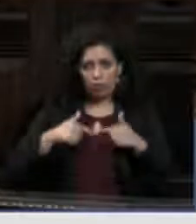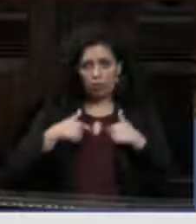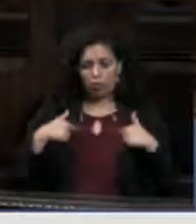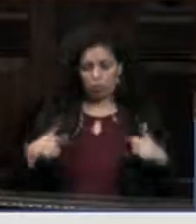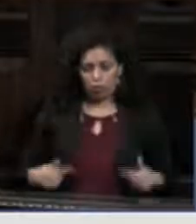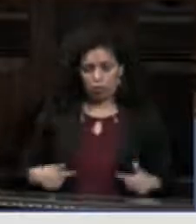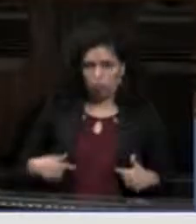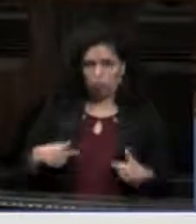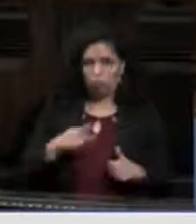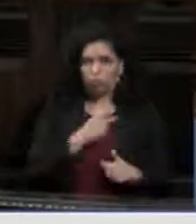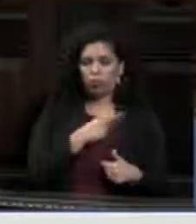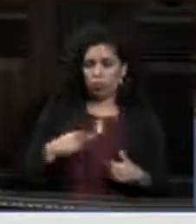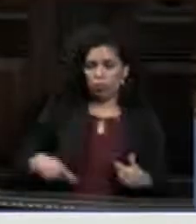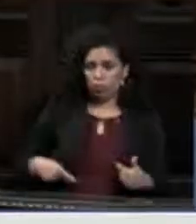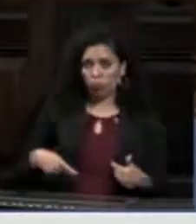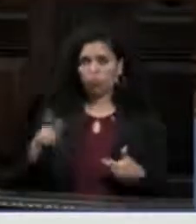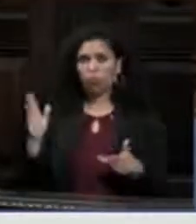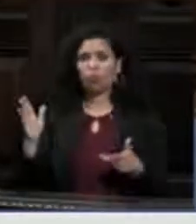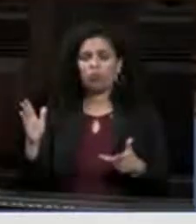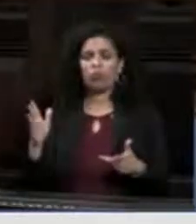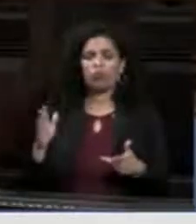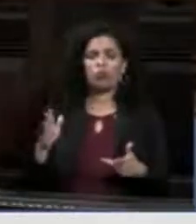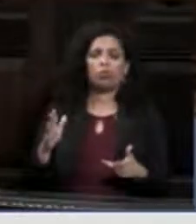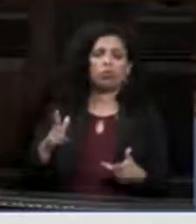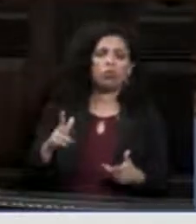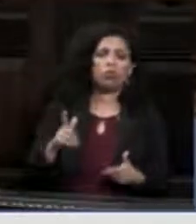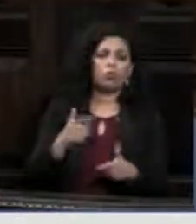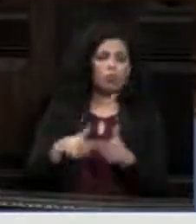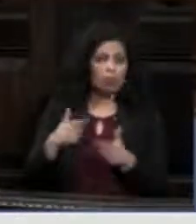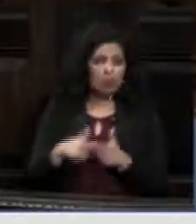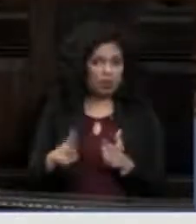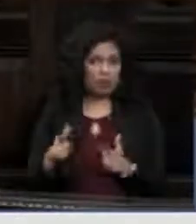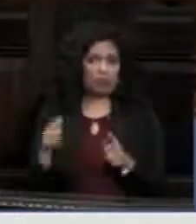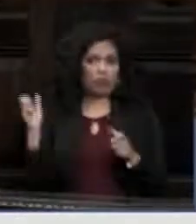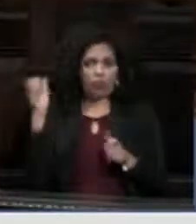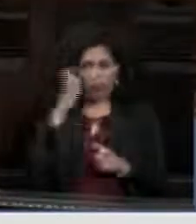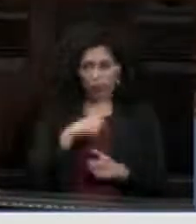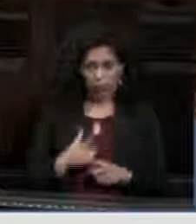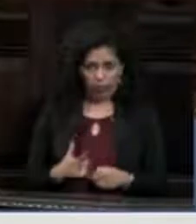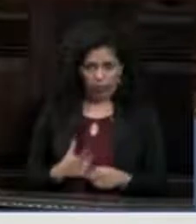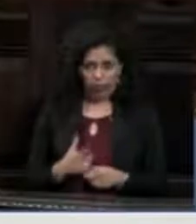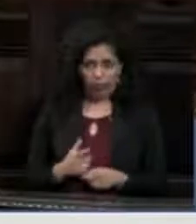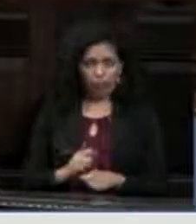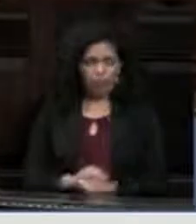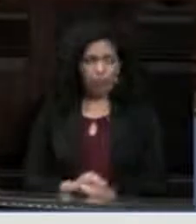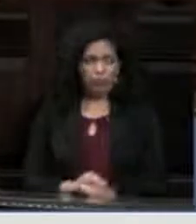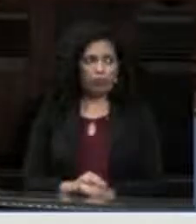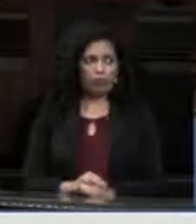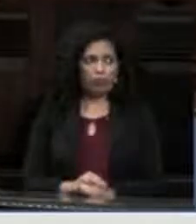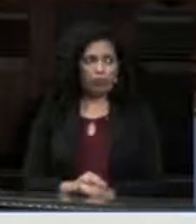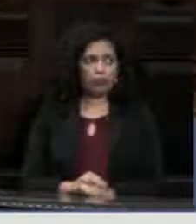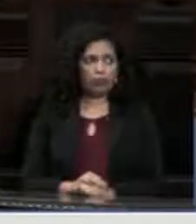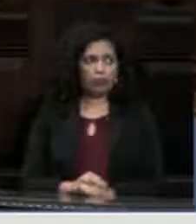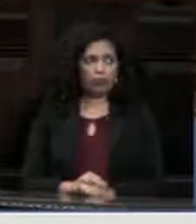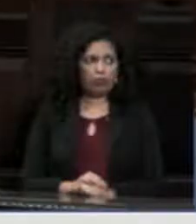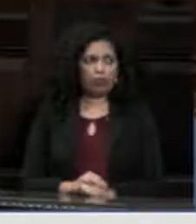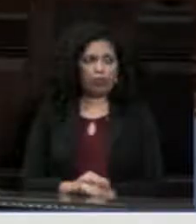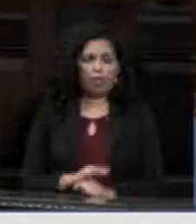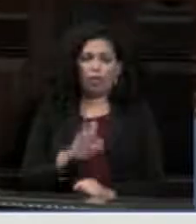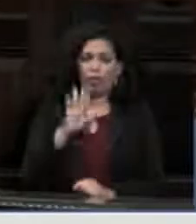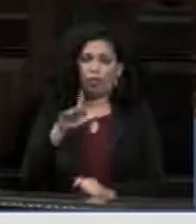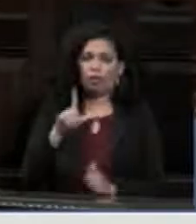situação diferenciada porque passam os outros poderes. Um pouco antes do recesso